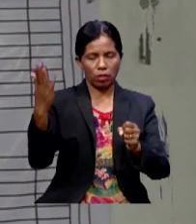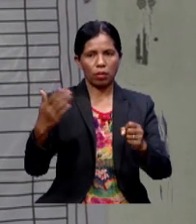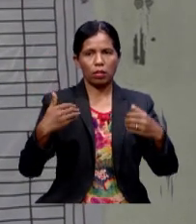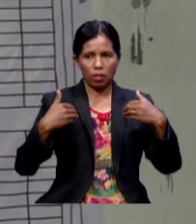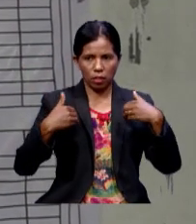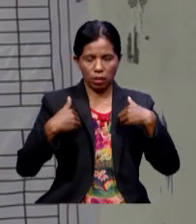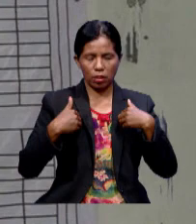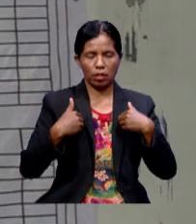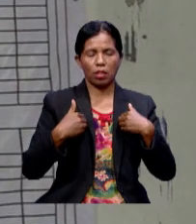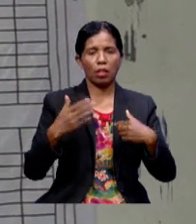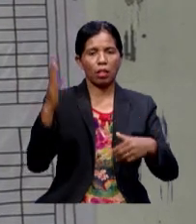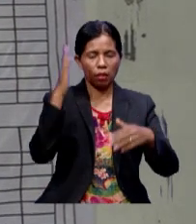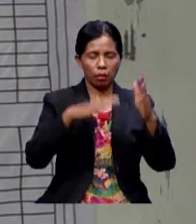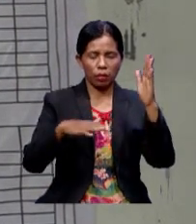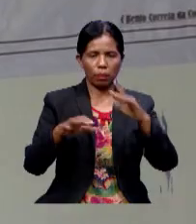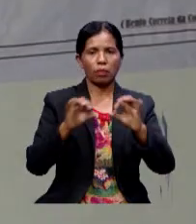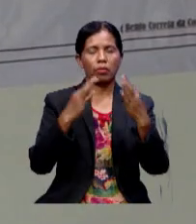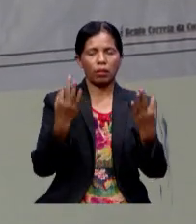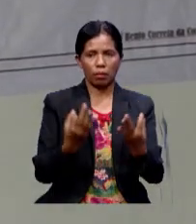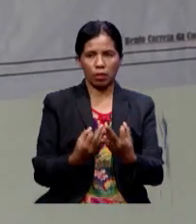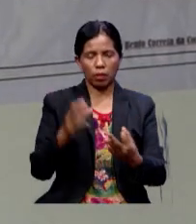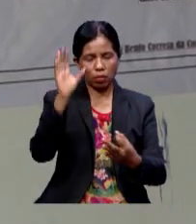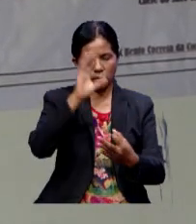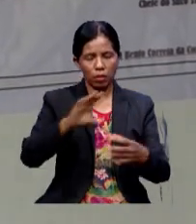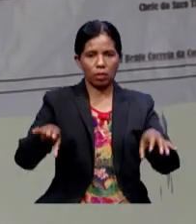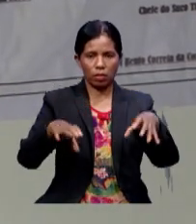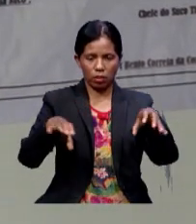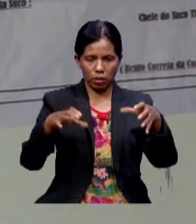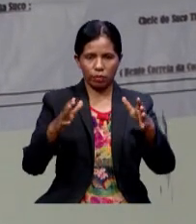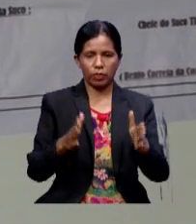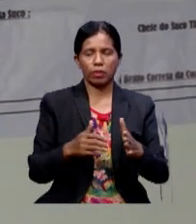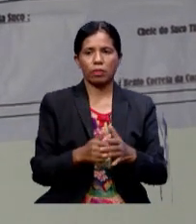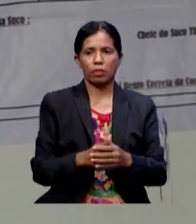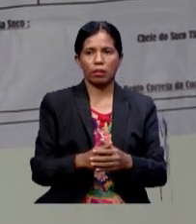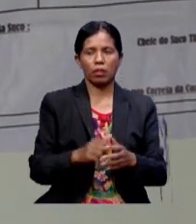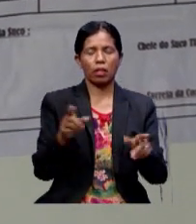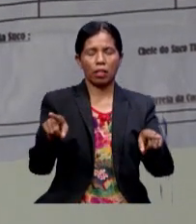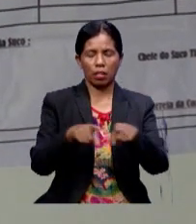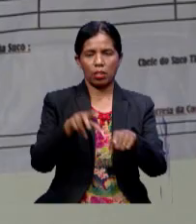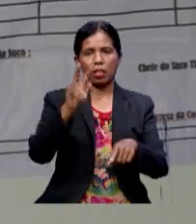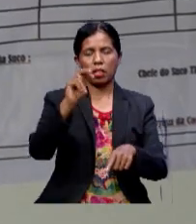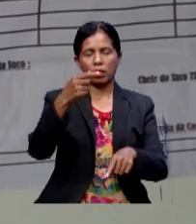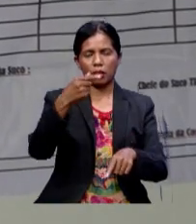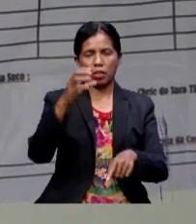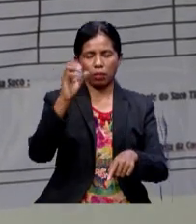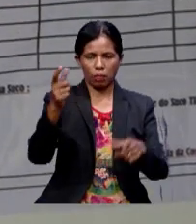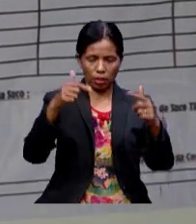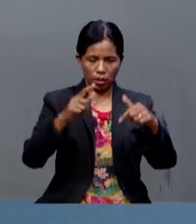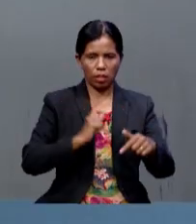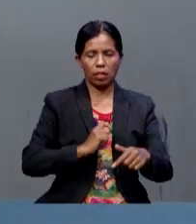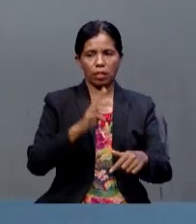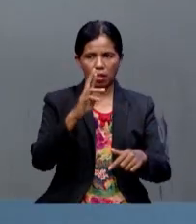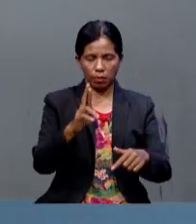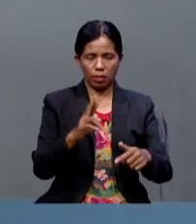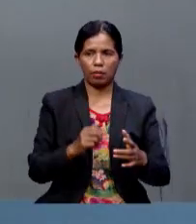do ni sistema familiarismo ba jovem sire ne buka serviço. Hansa enjo mai Tibar ne da rumah hansa balo ne